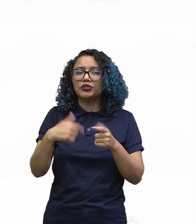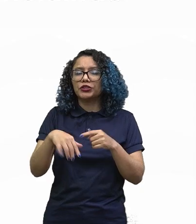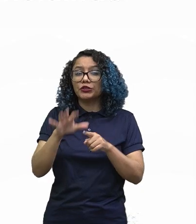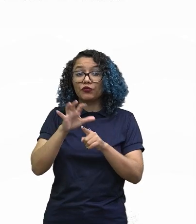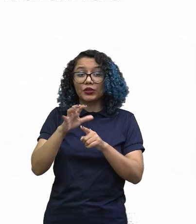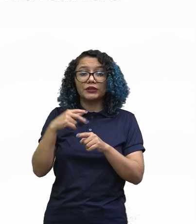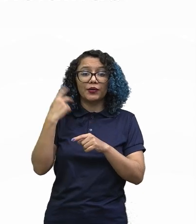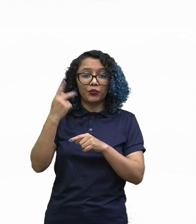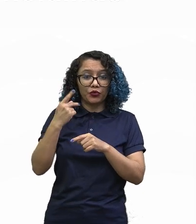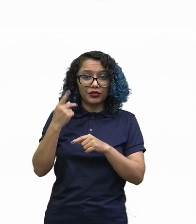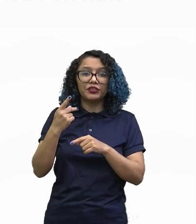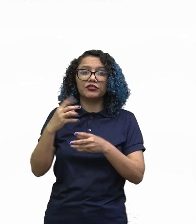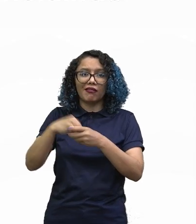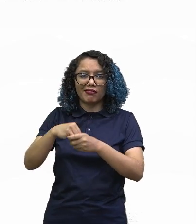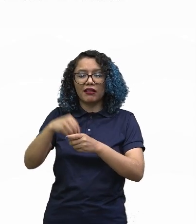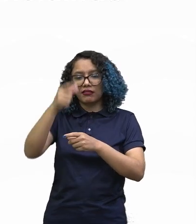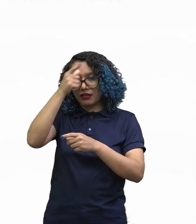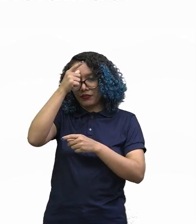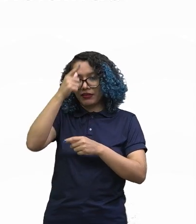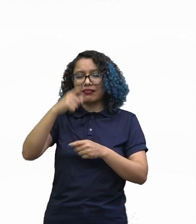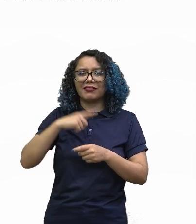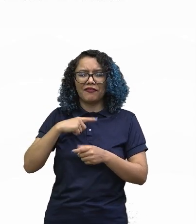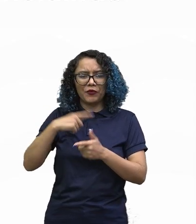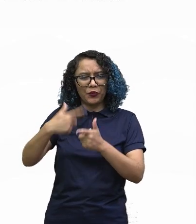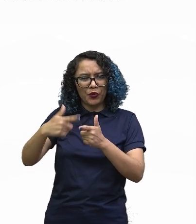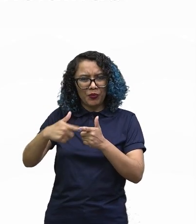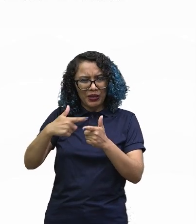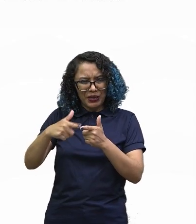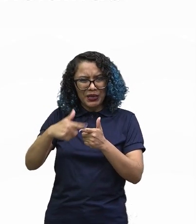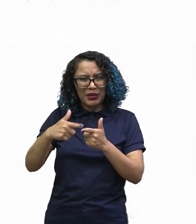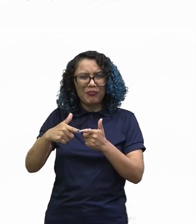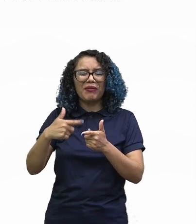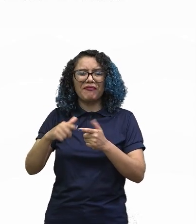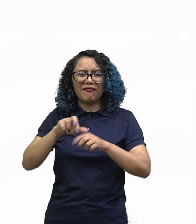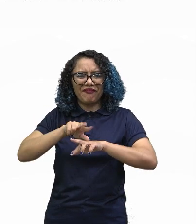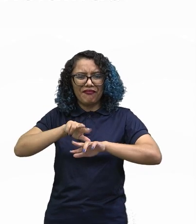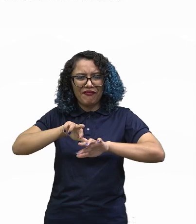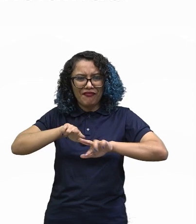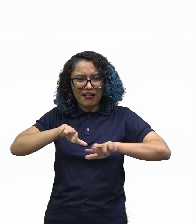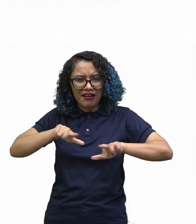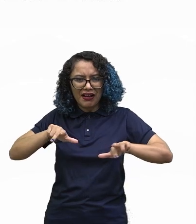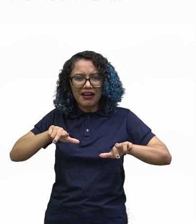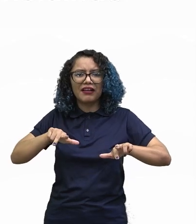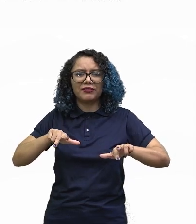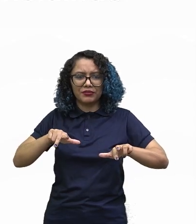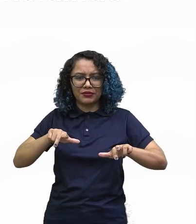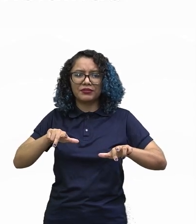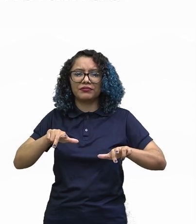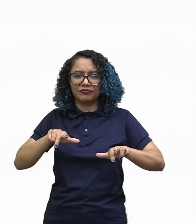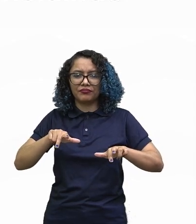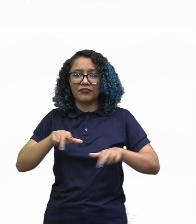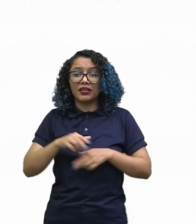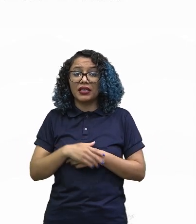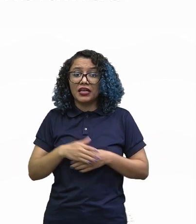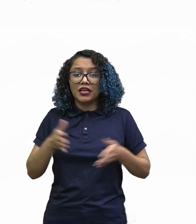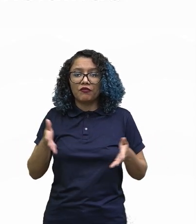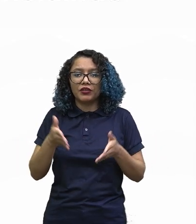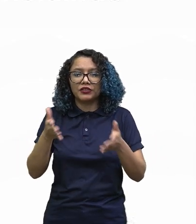gerou internamente na Alemanha uma instabilidade gigantesca e que acabou favorecendo